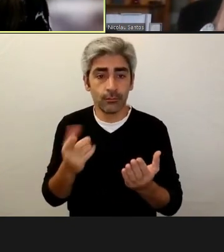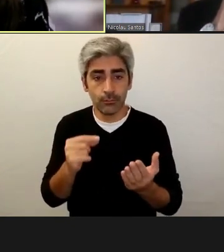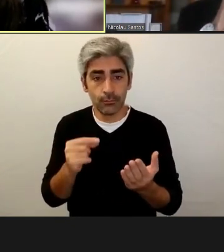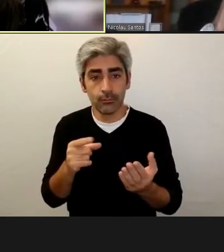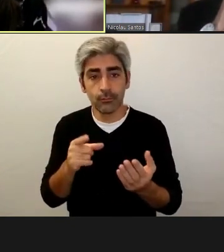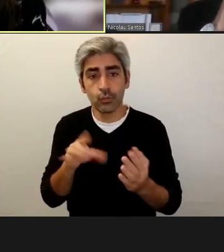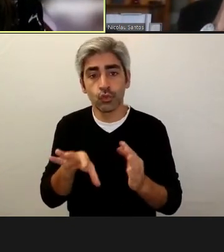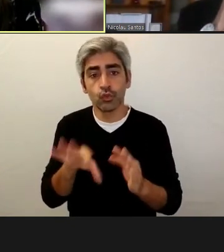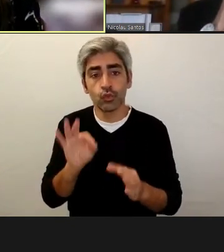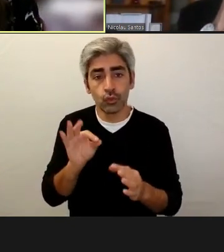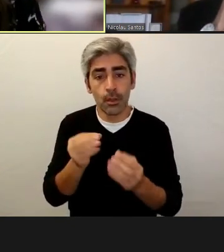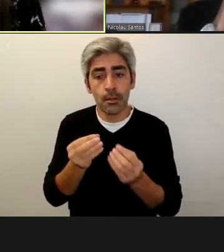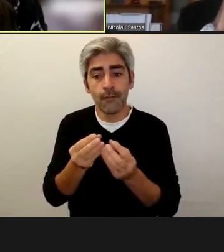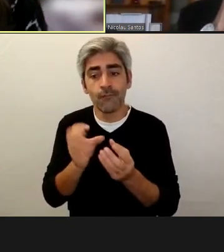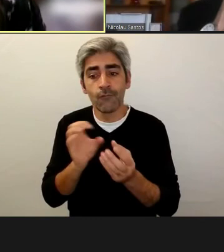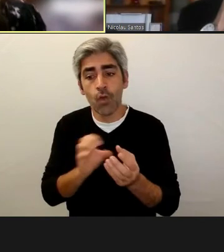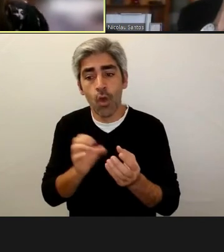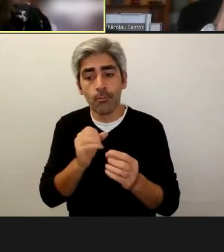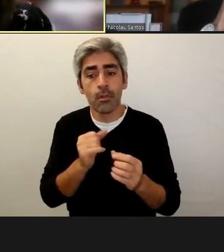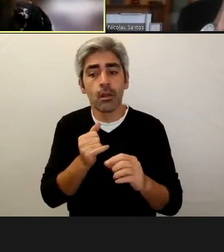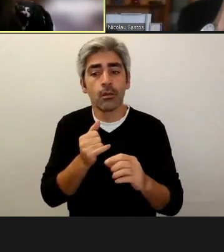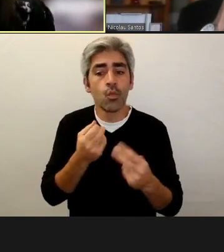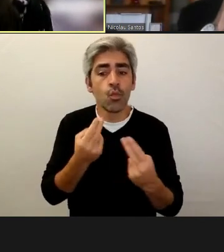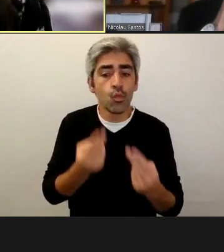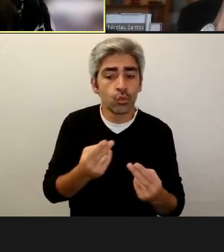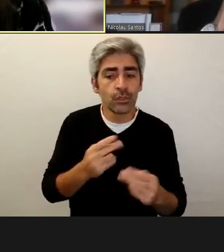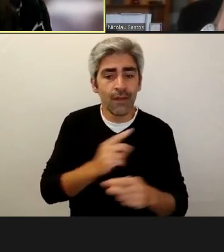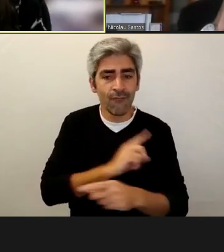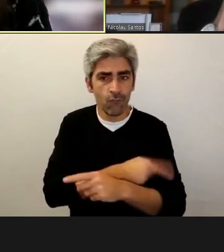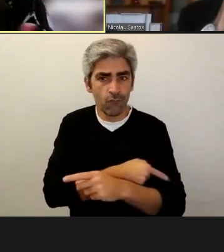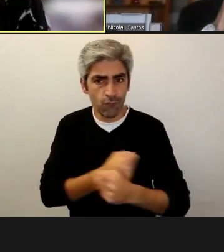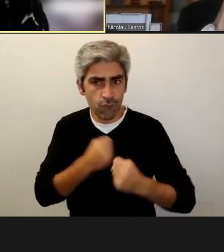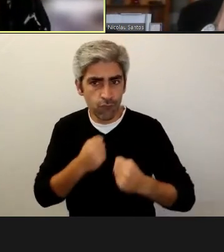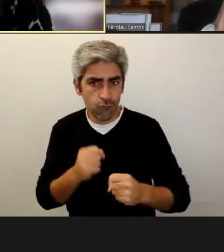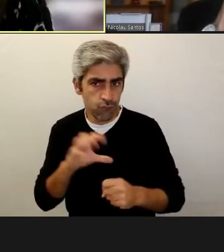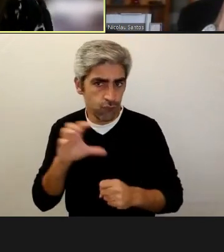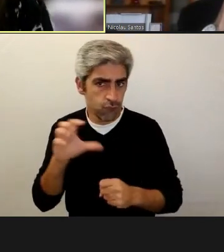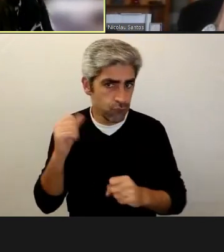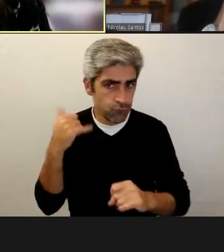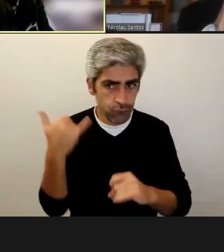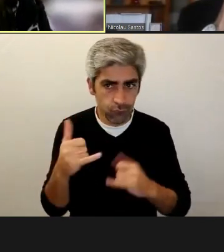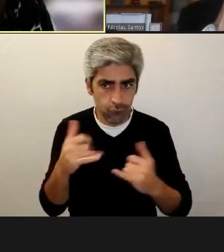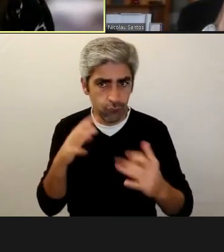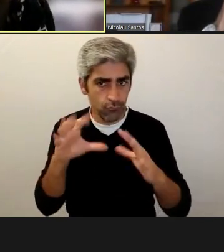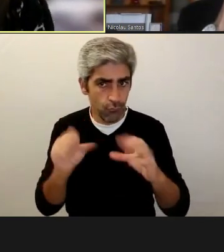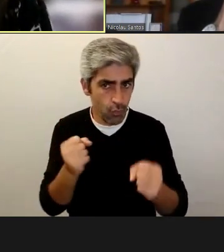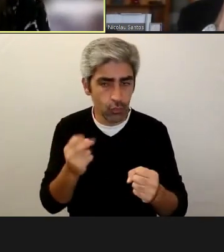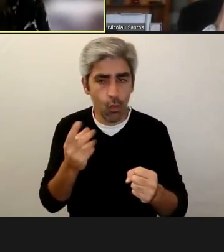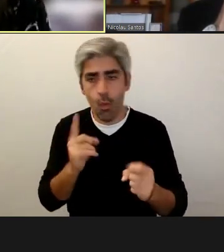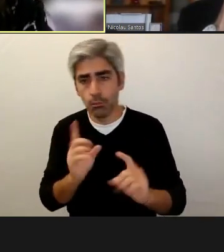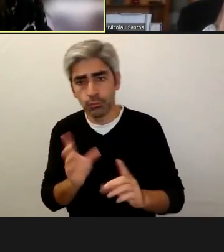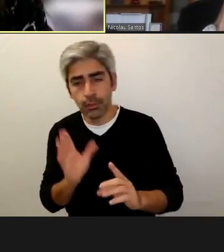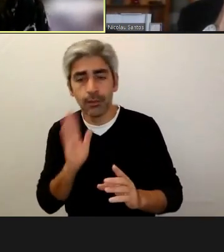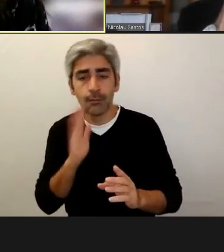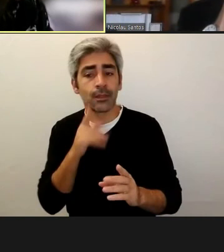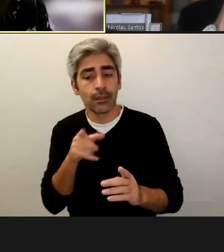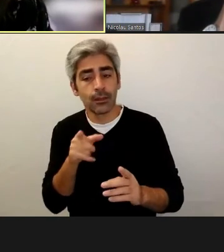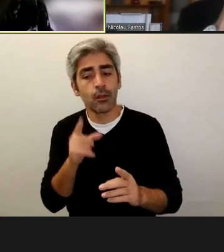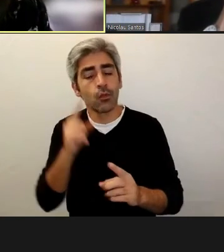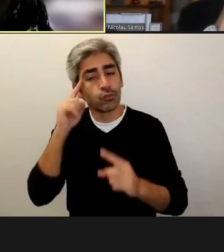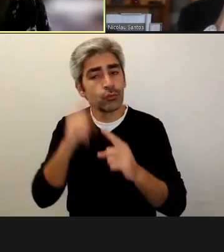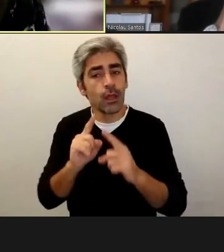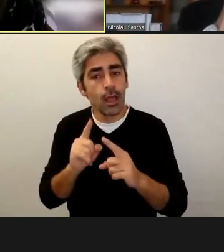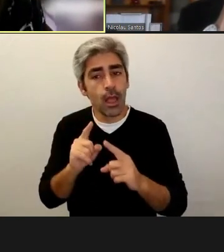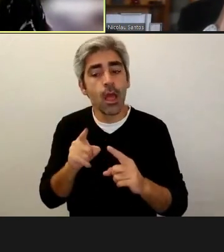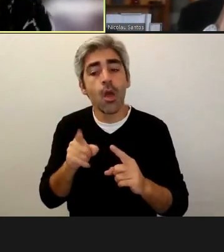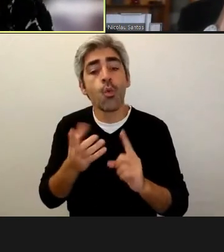escolha dos meios de atuação e na utilização da força, não é? Aqui numa lógica de utilizar sempre o meio que permita atingir